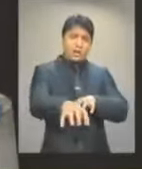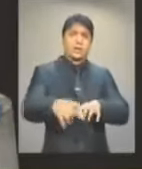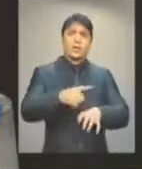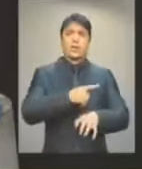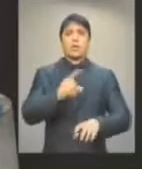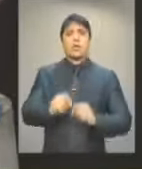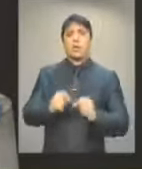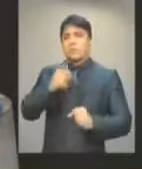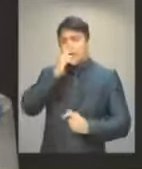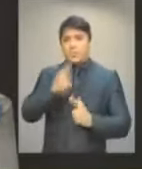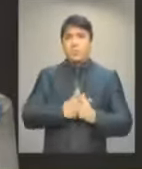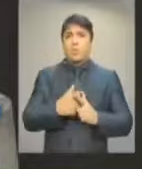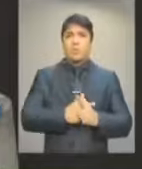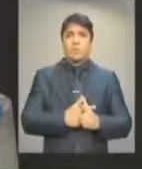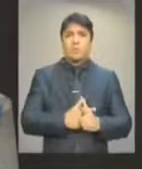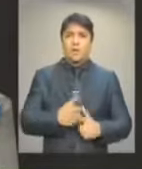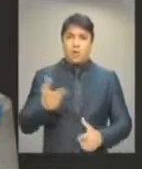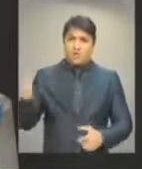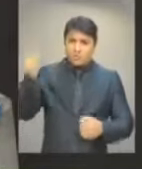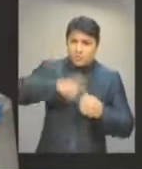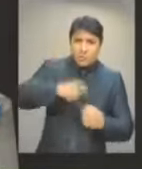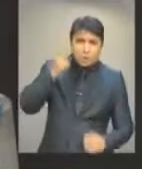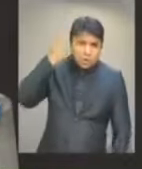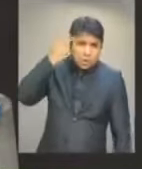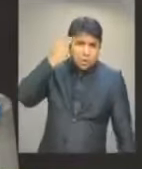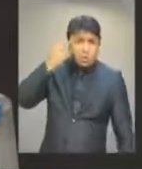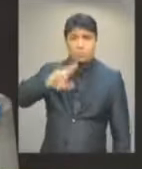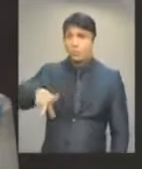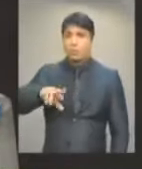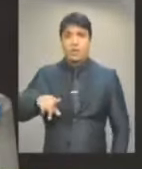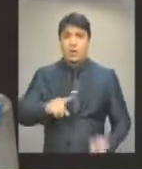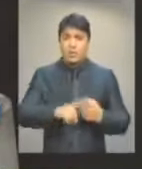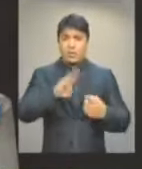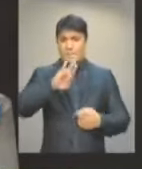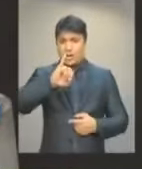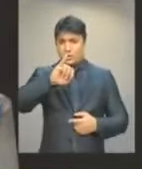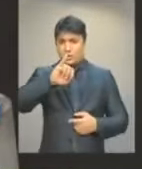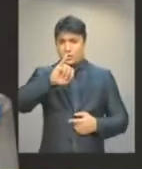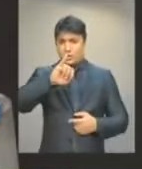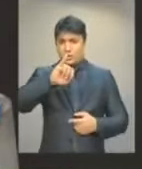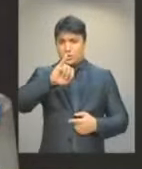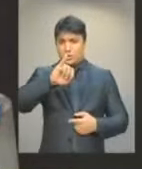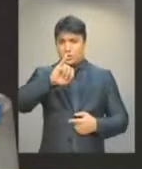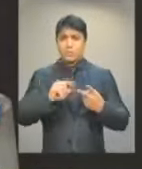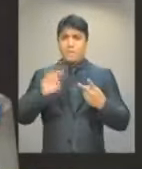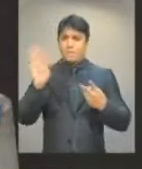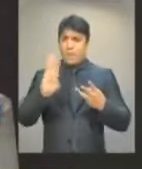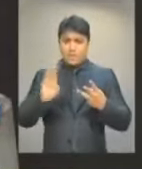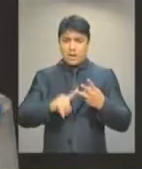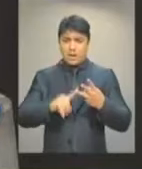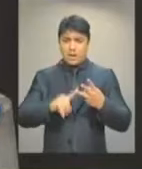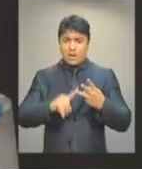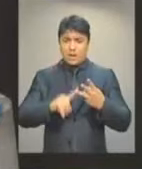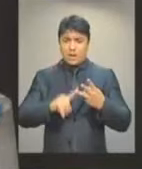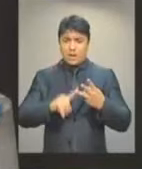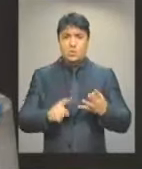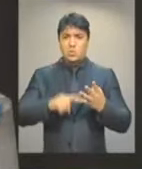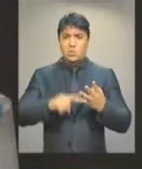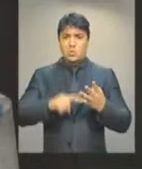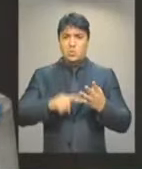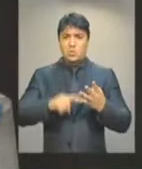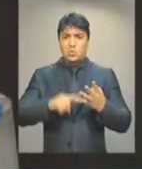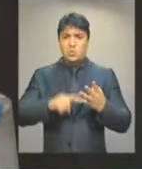as coisas estão voltando ao normal, e não estão. Brejo Santo, Juazeiro, Barbalha, Crato estão nesse momento atravessando, inclusive,